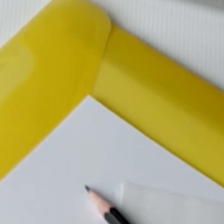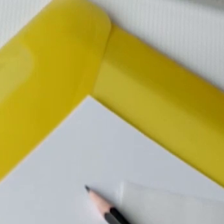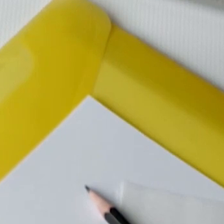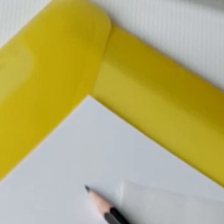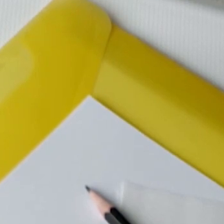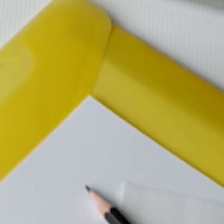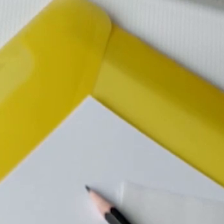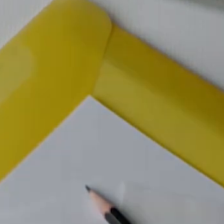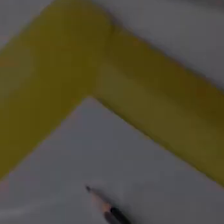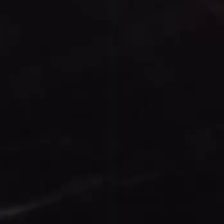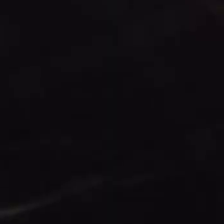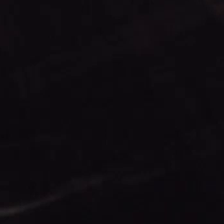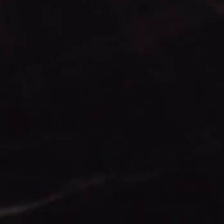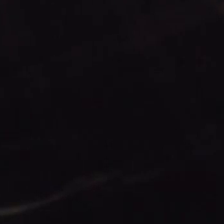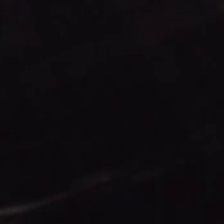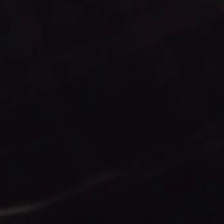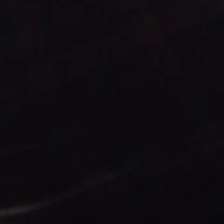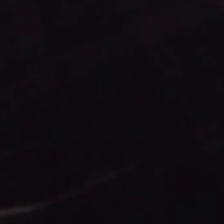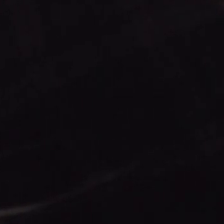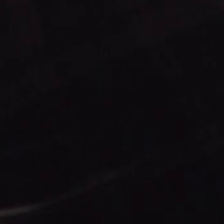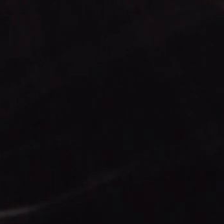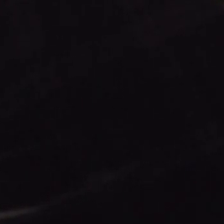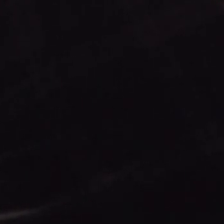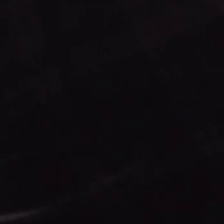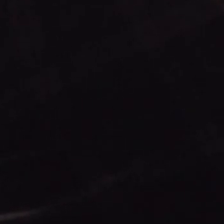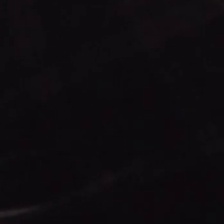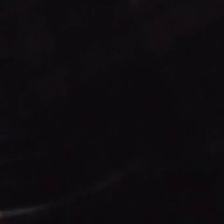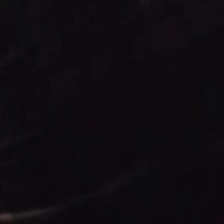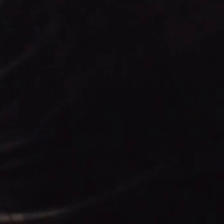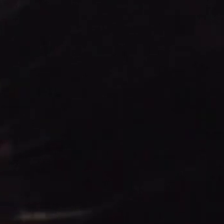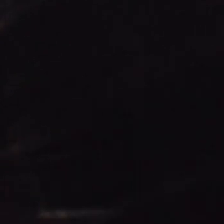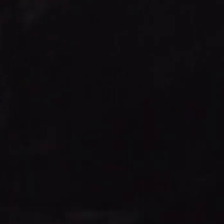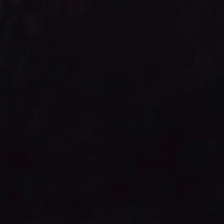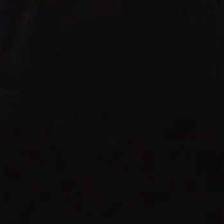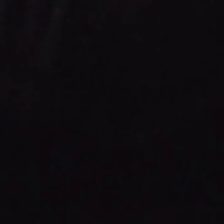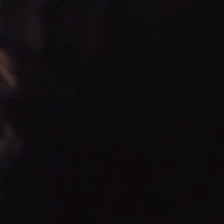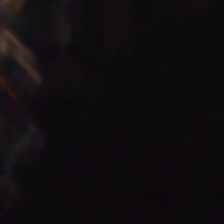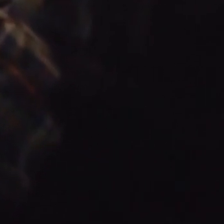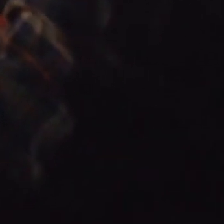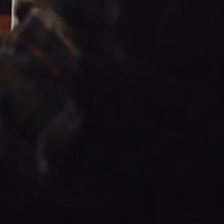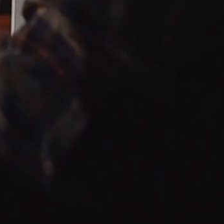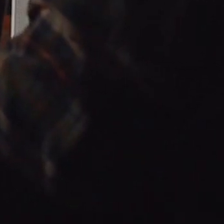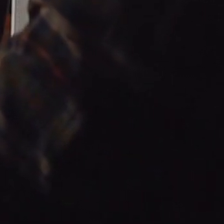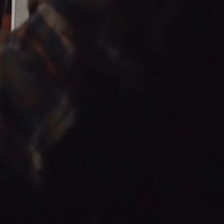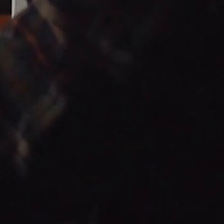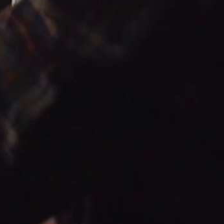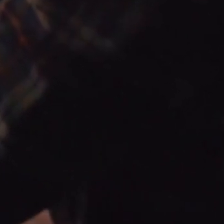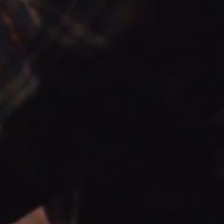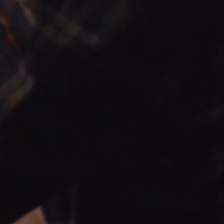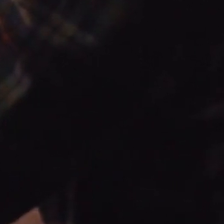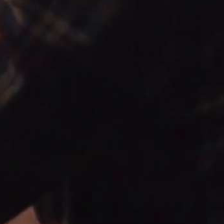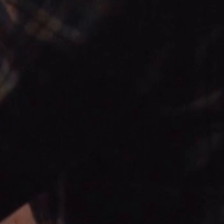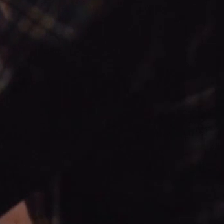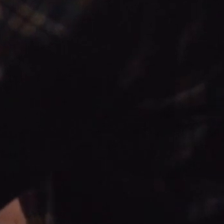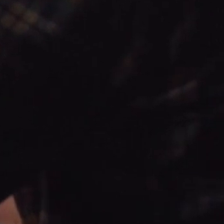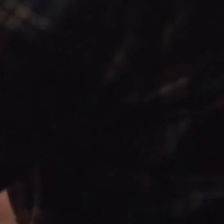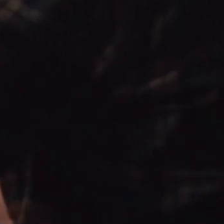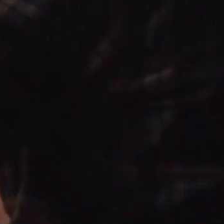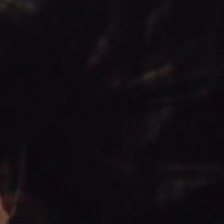você vai pensar em estar quitando. E por que não? Olha, paguei 3 parcelas da